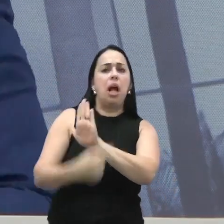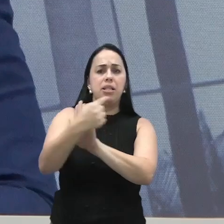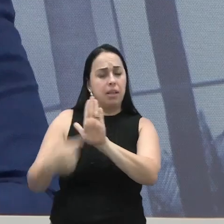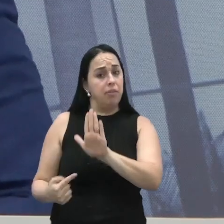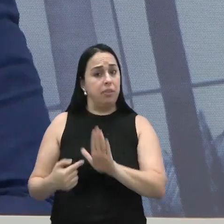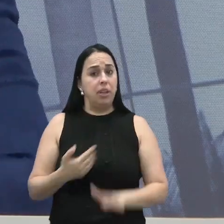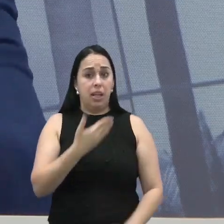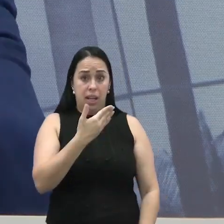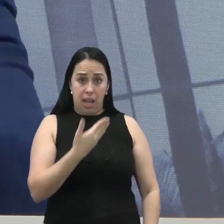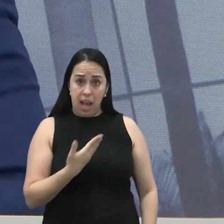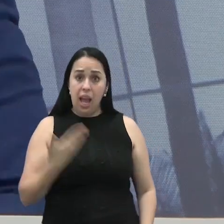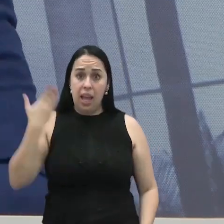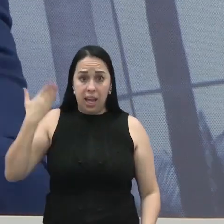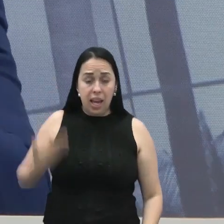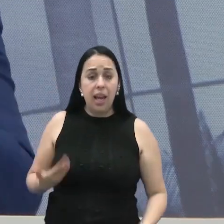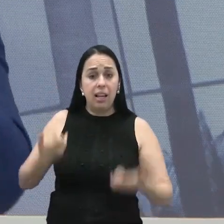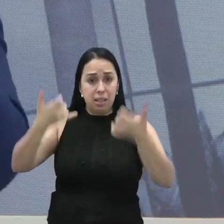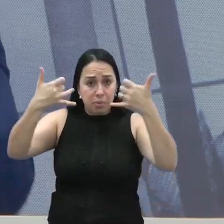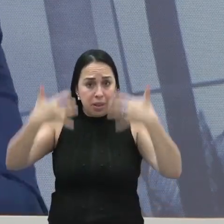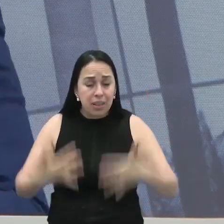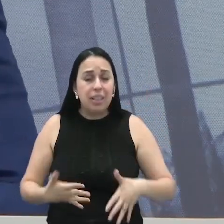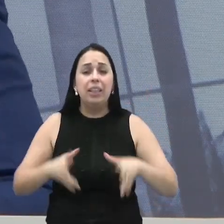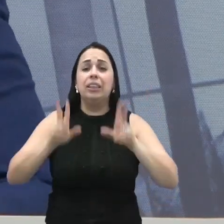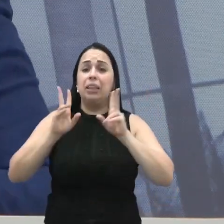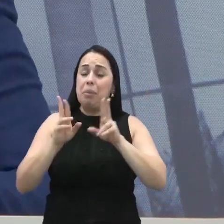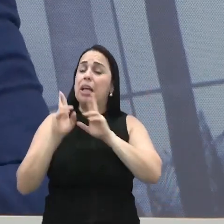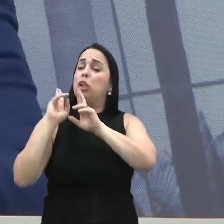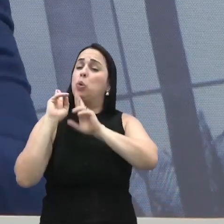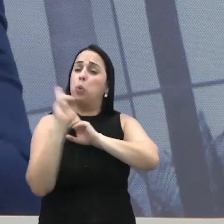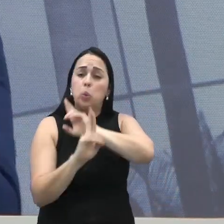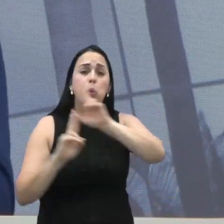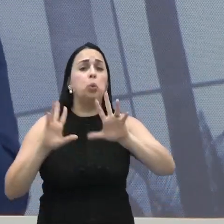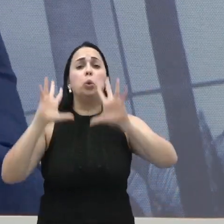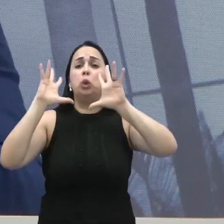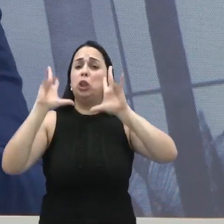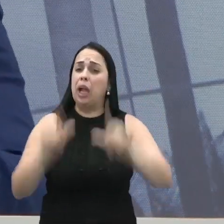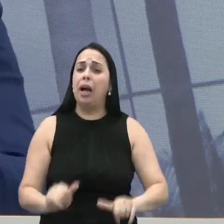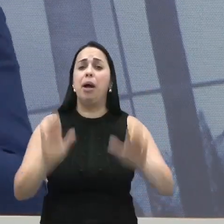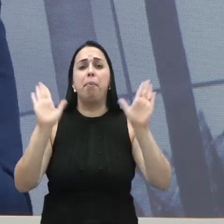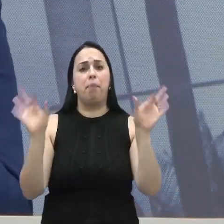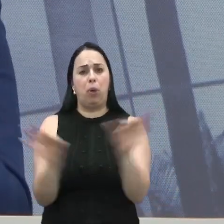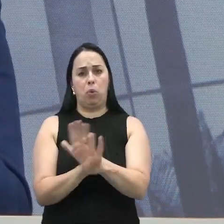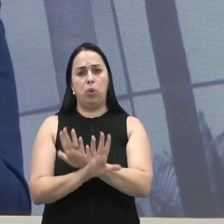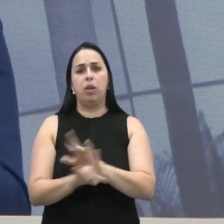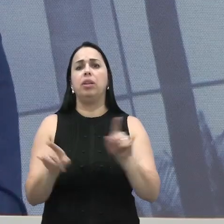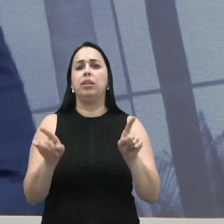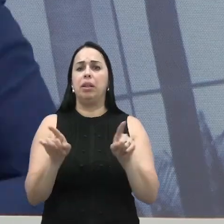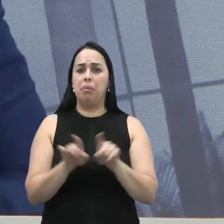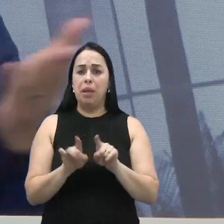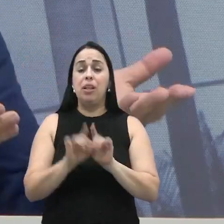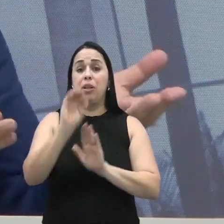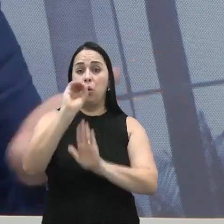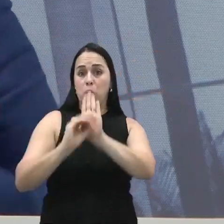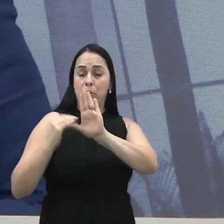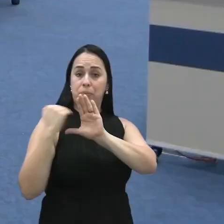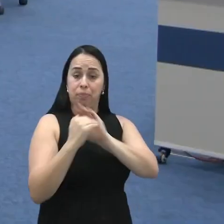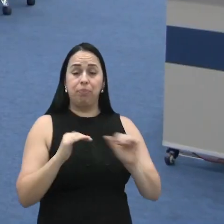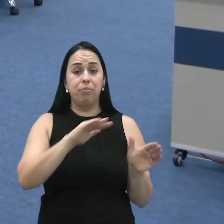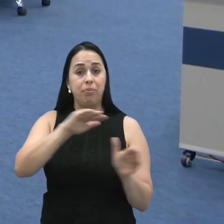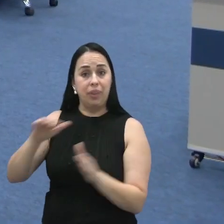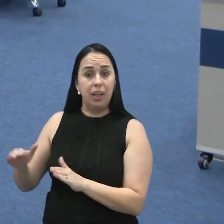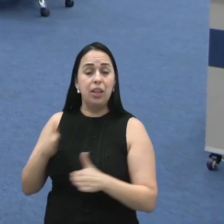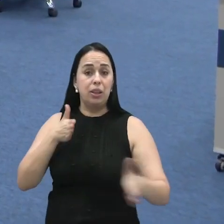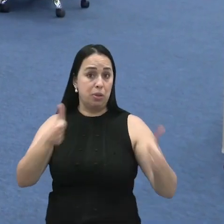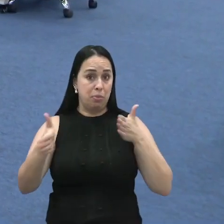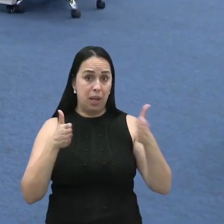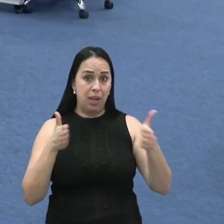acordo com Cláudio Apolinário, todos os questionamentos foram respondidos por ofícios assinados pelos parlamentares.